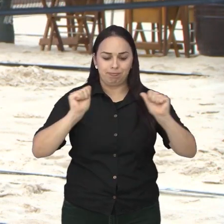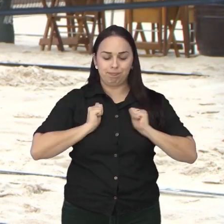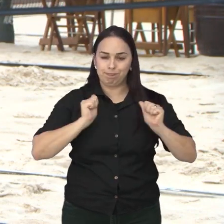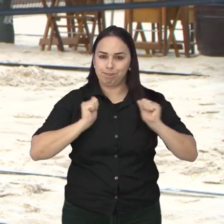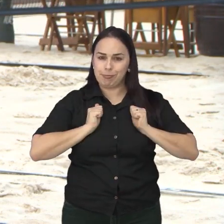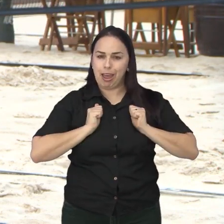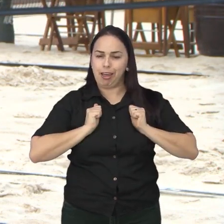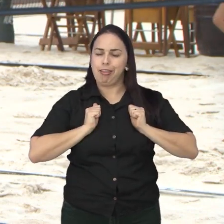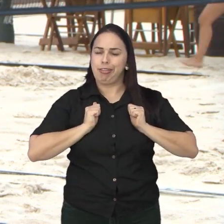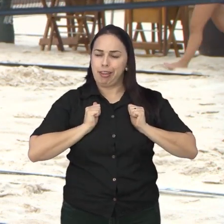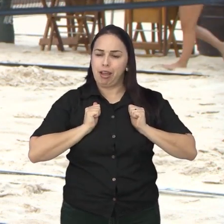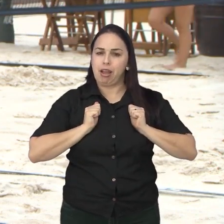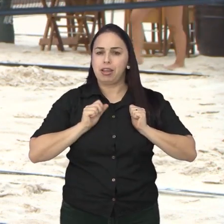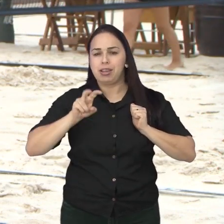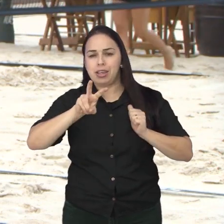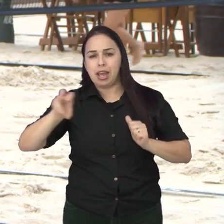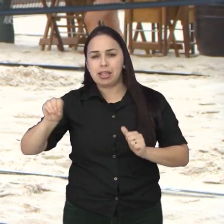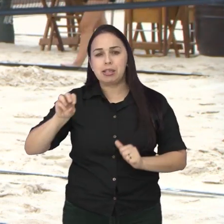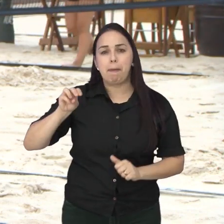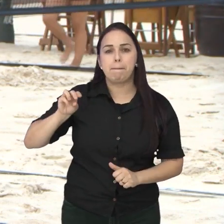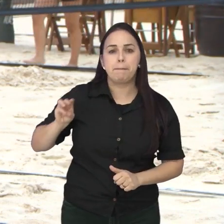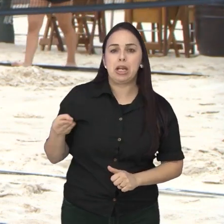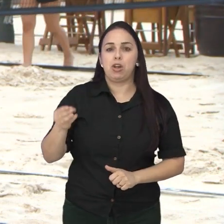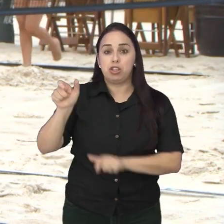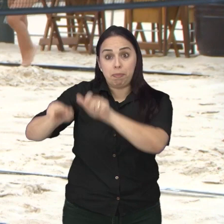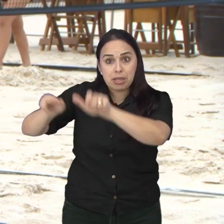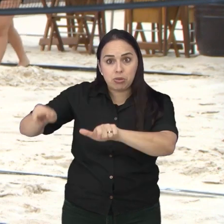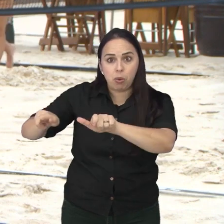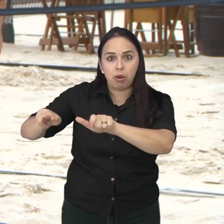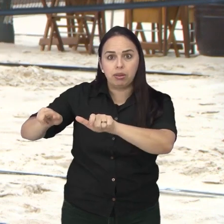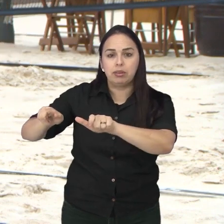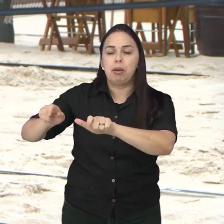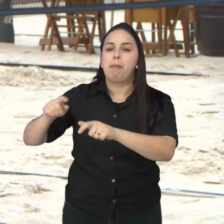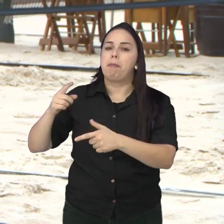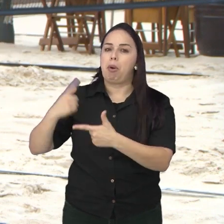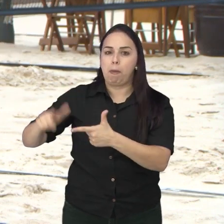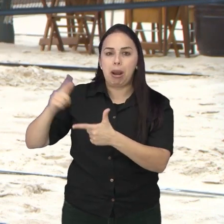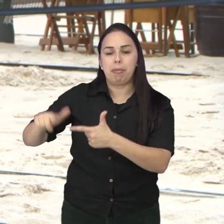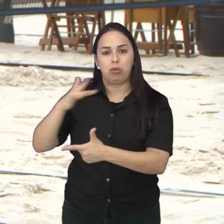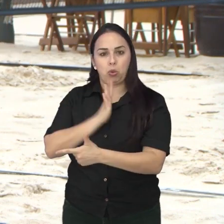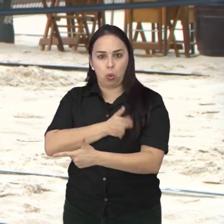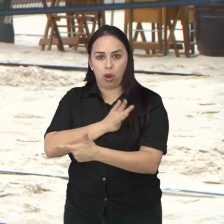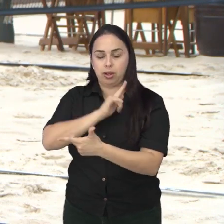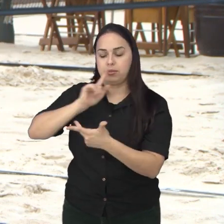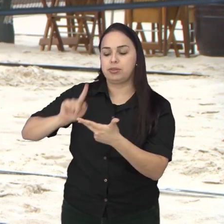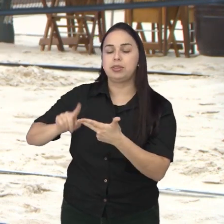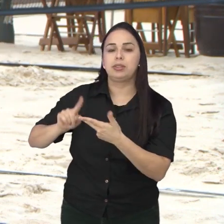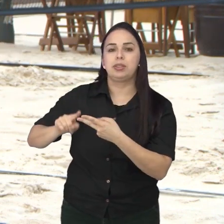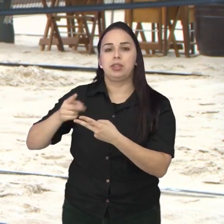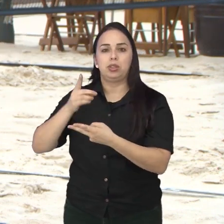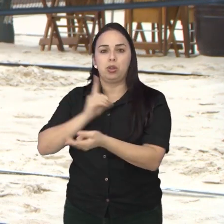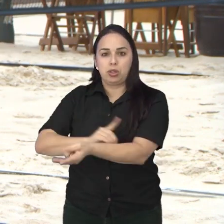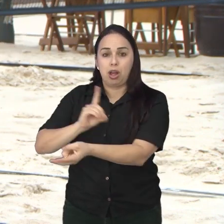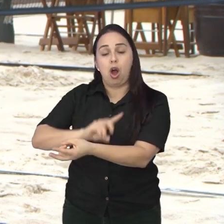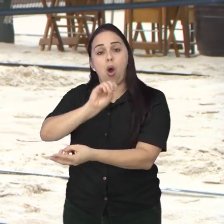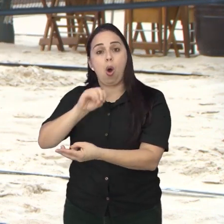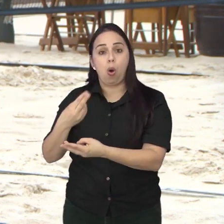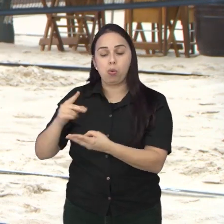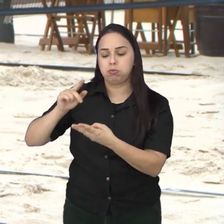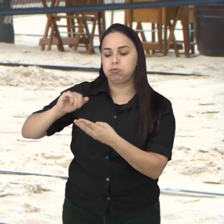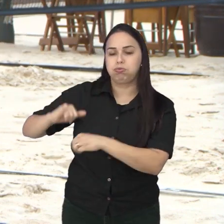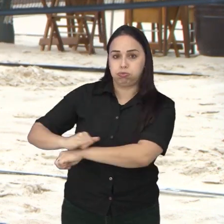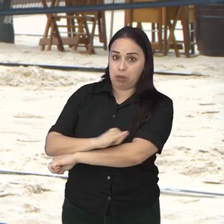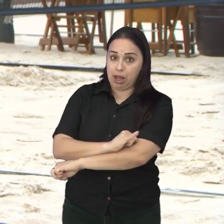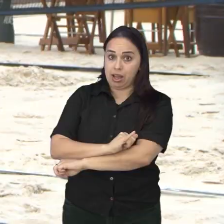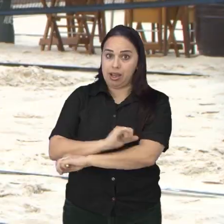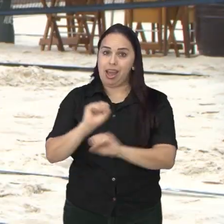sedentarismo pode levar 500 milhões de pessoas a desenvolver até 2030 problemas cardíacos, de diabetes